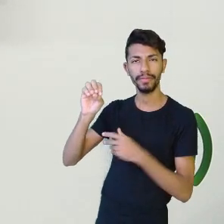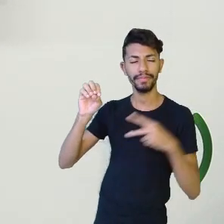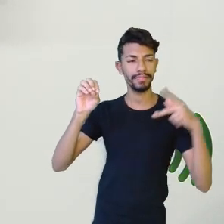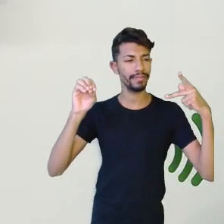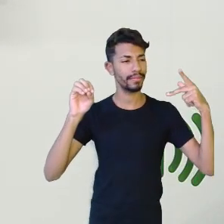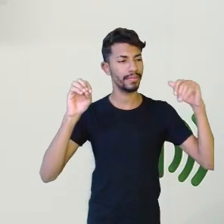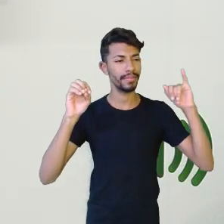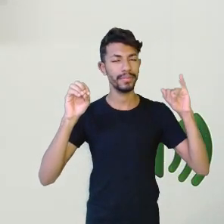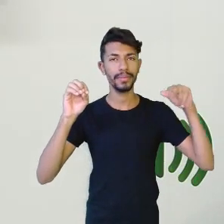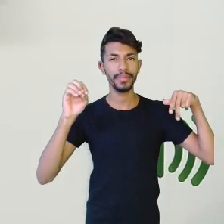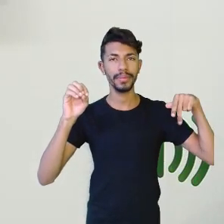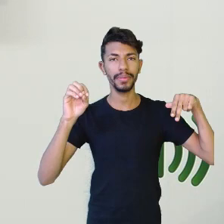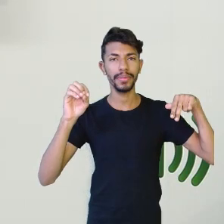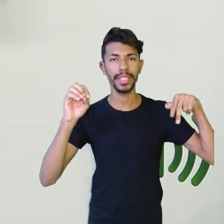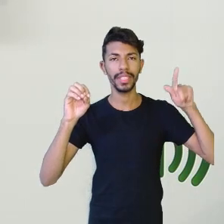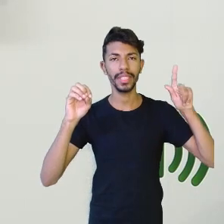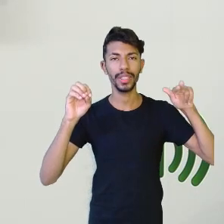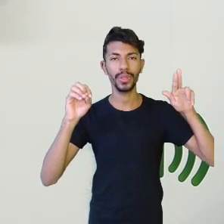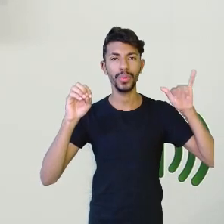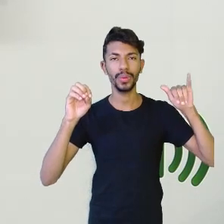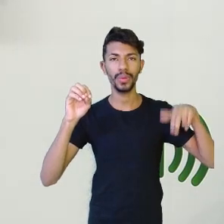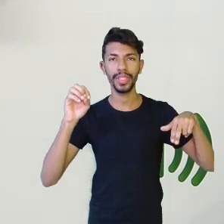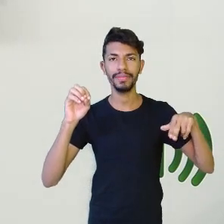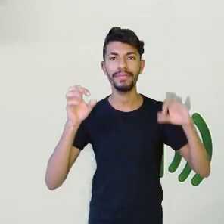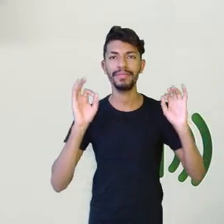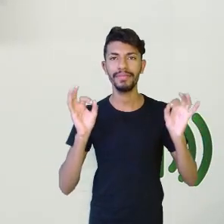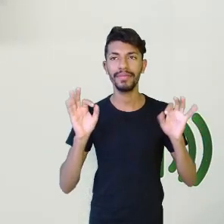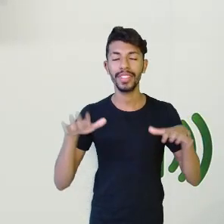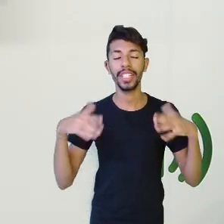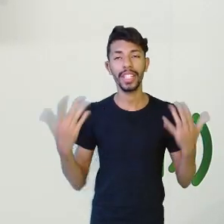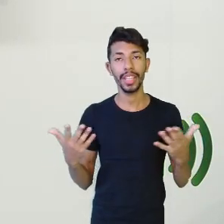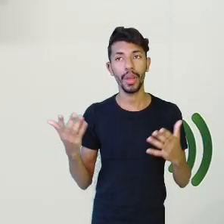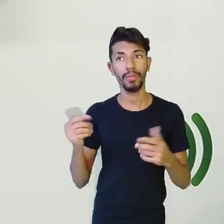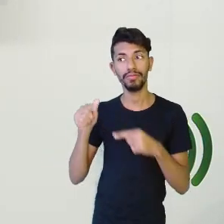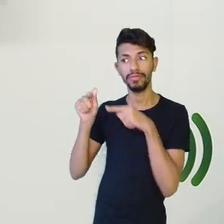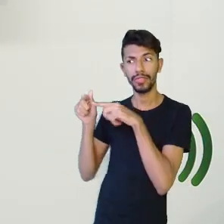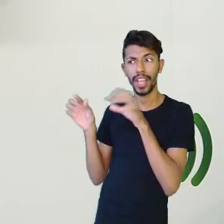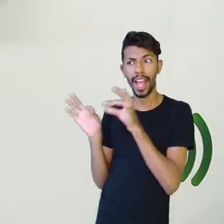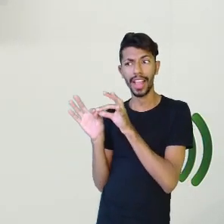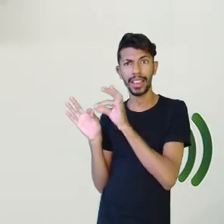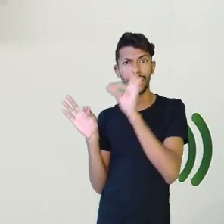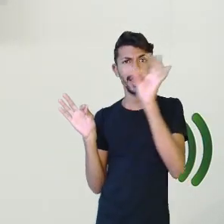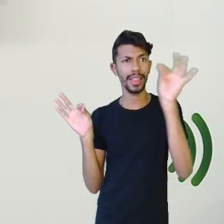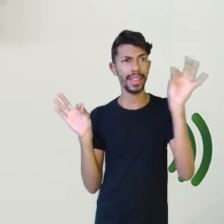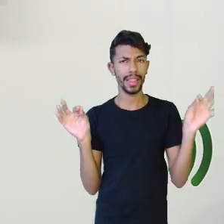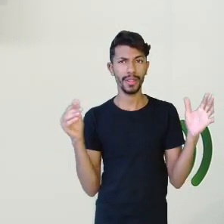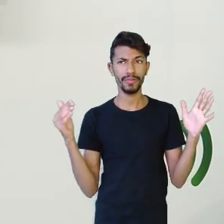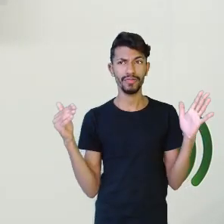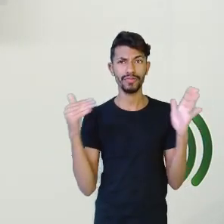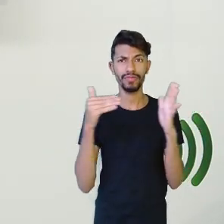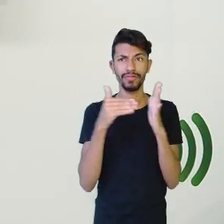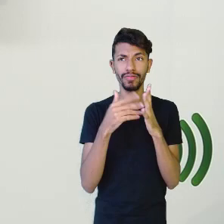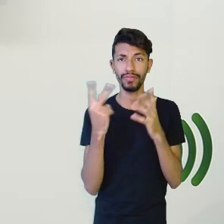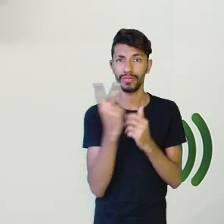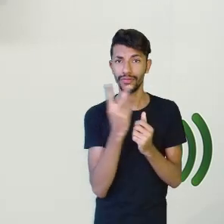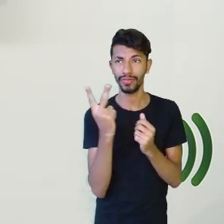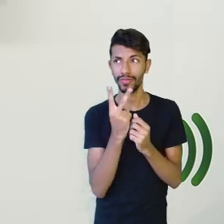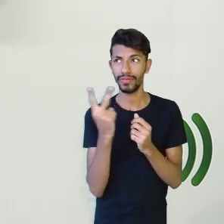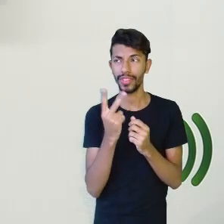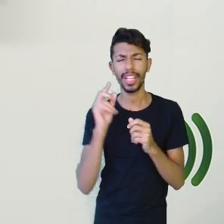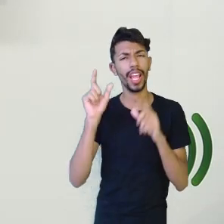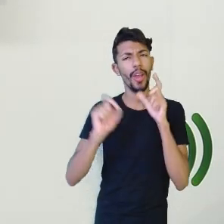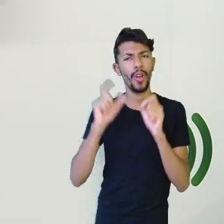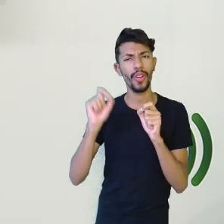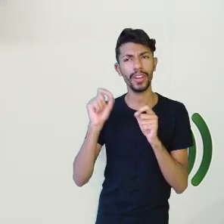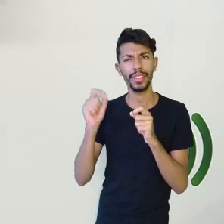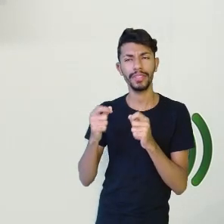Então, desde os pombos até os pinguins, que são seres bem diferentes, que moram, no